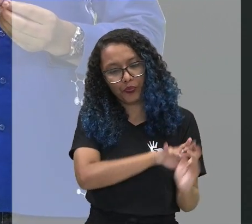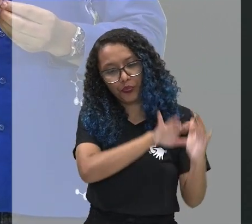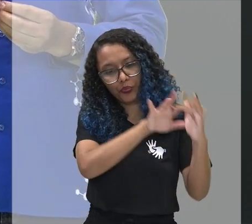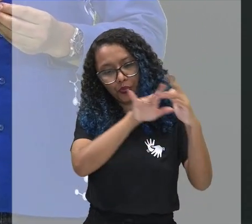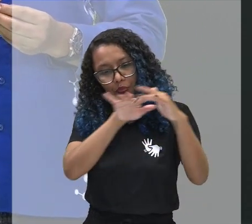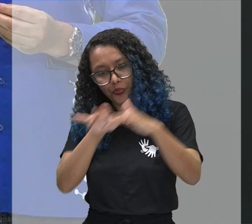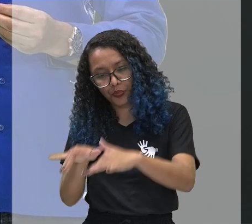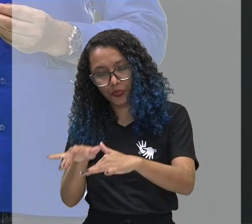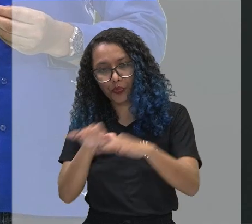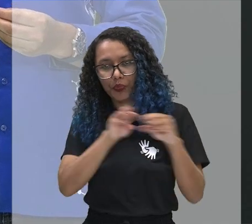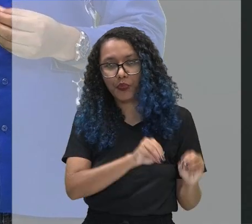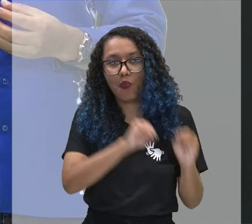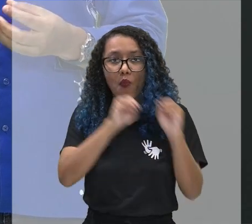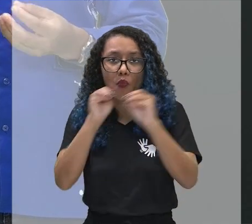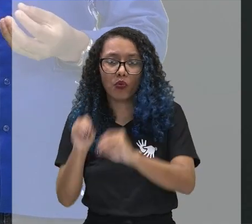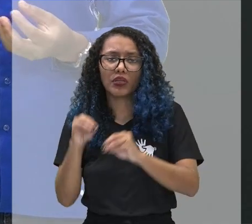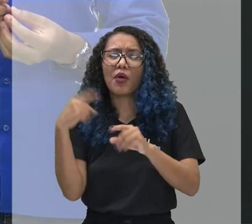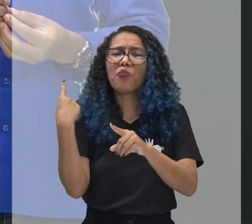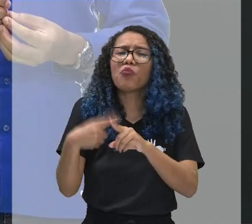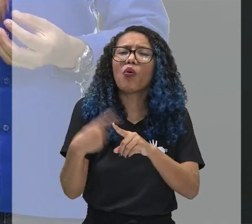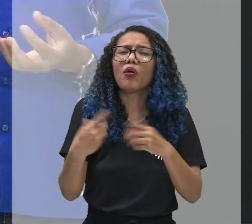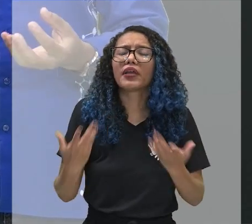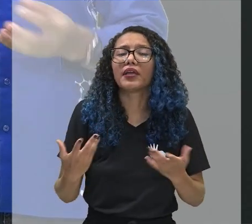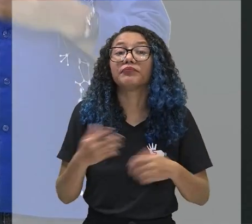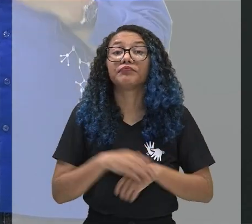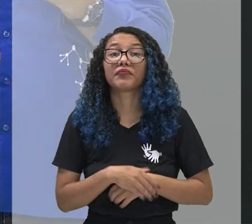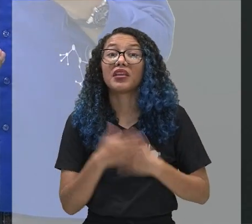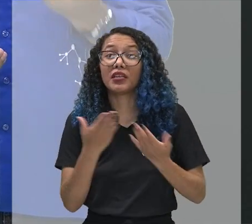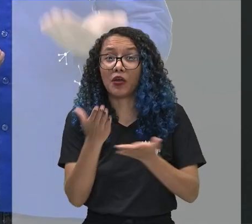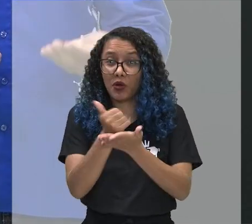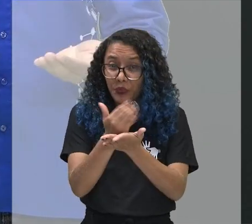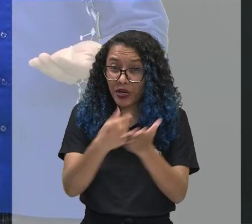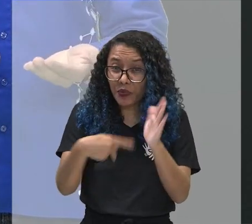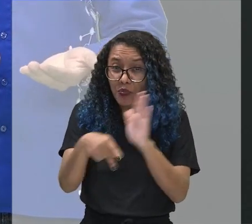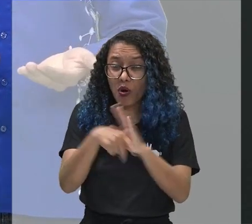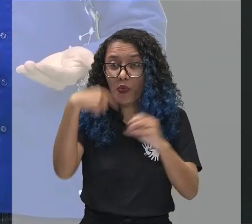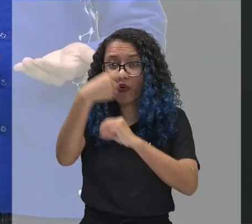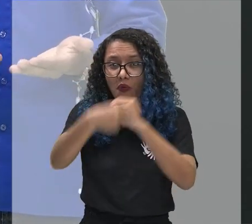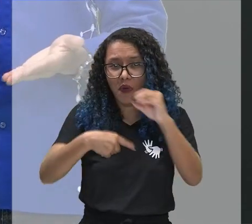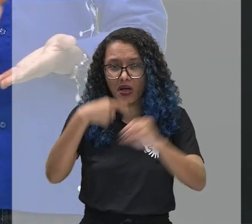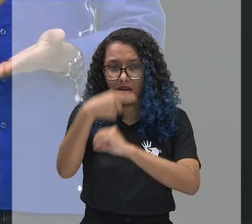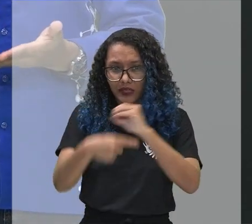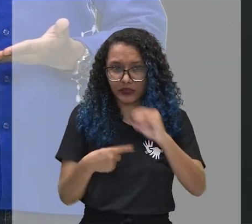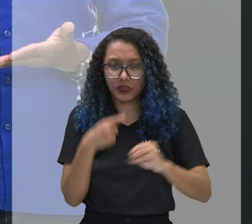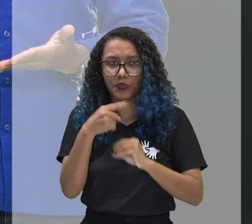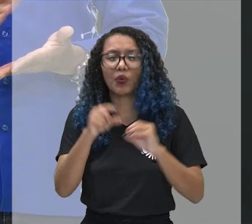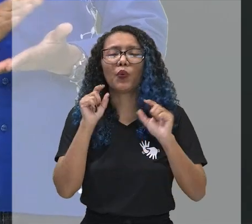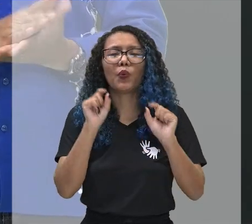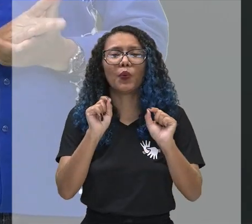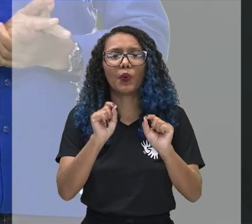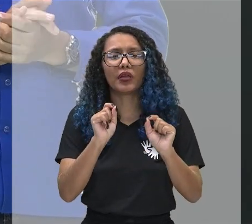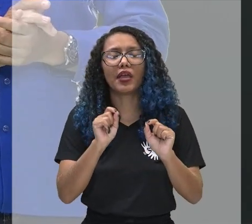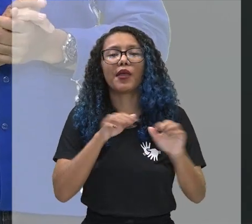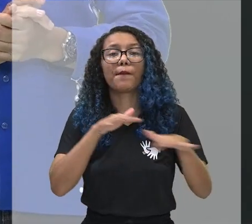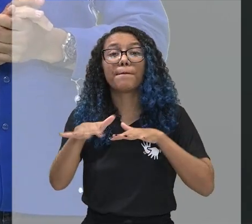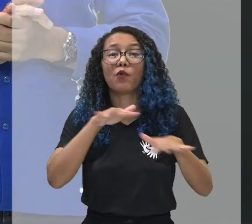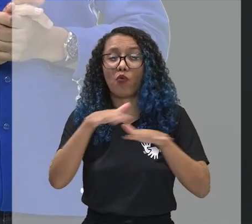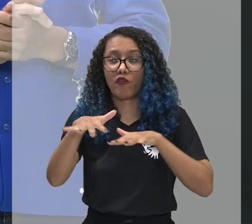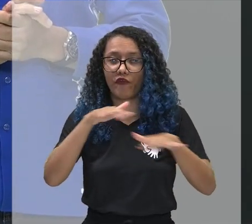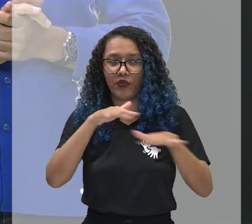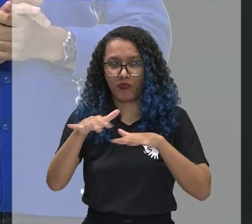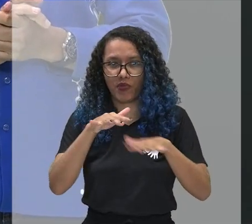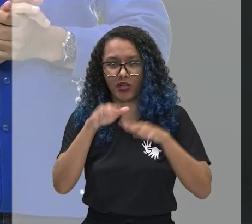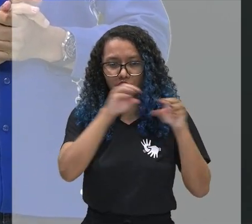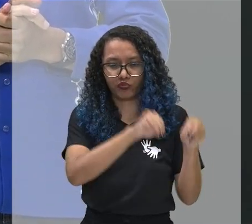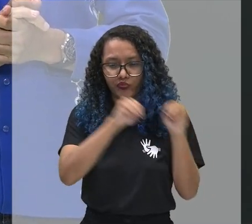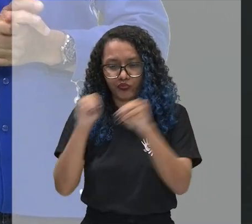essas partículas subatômicas, né, que compõem o átomo, né, que fazem parte de um átomo, elas conseguem se mover de um